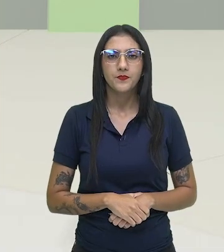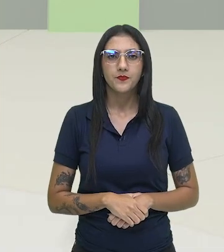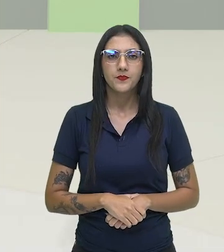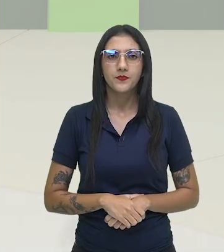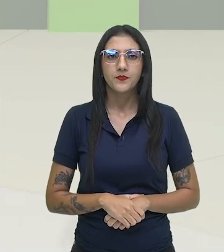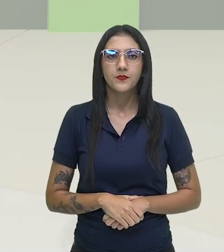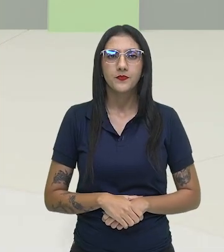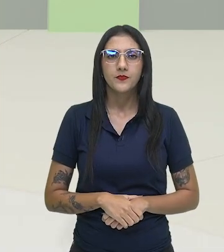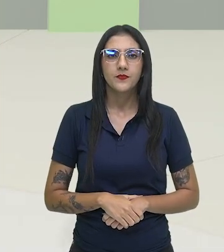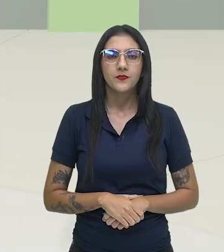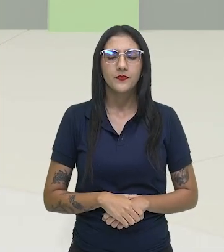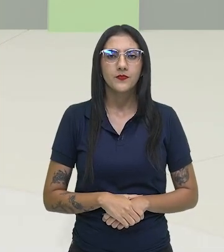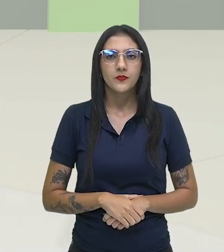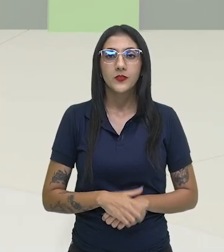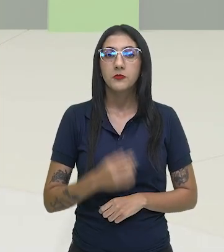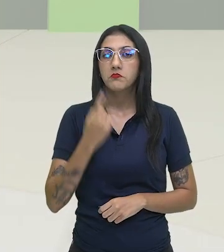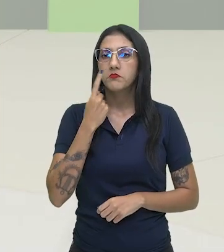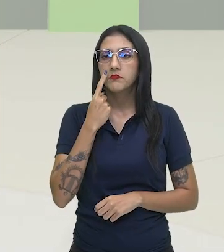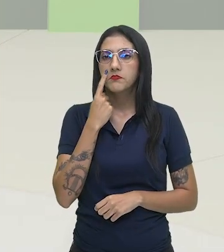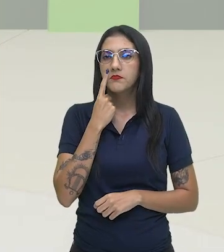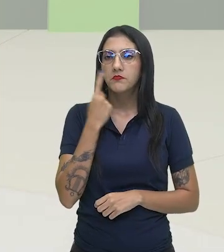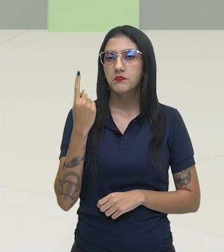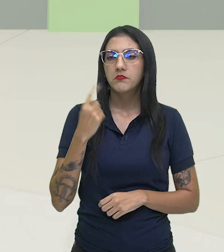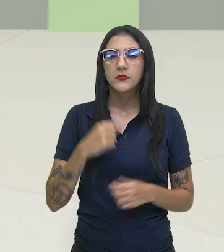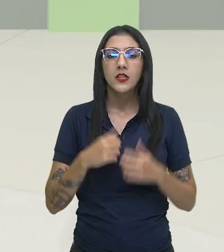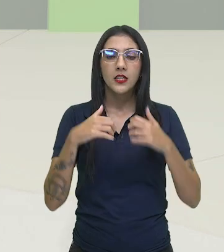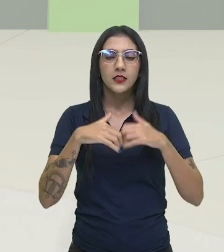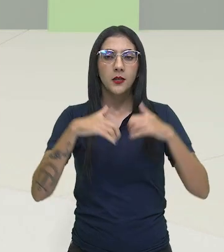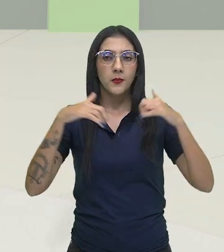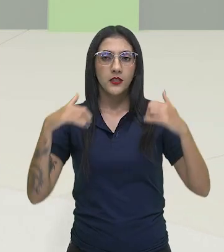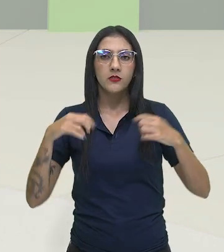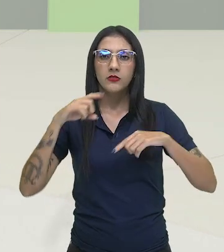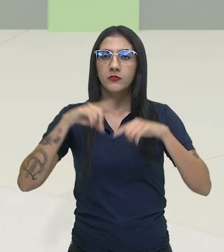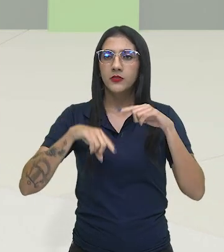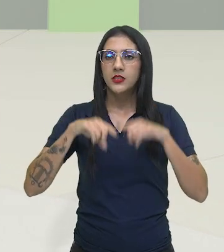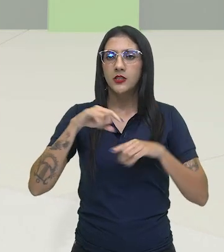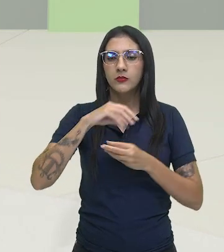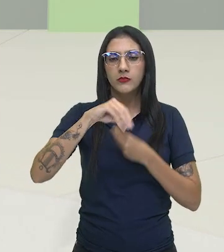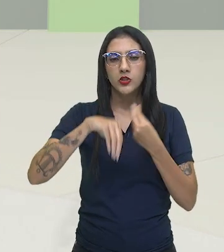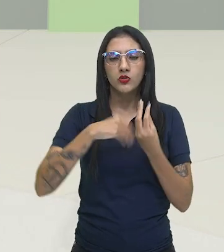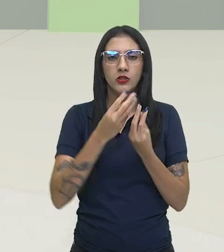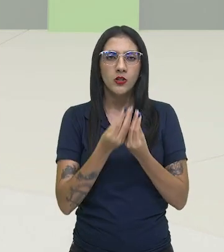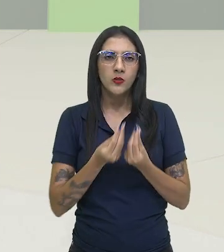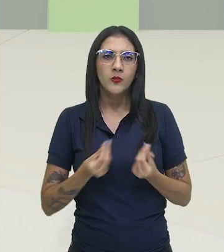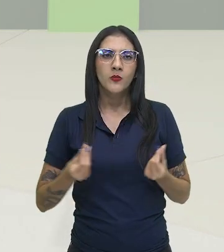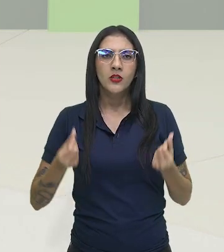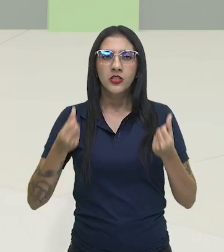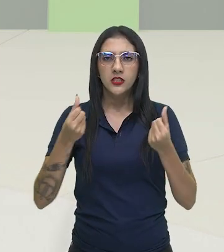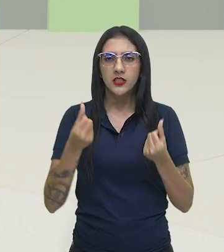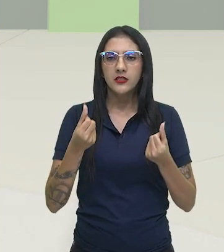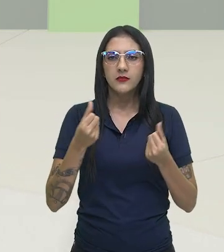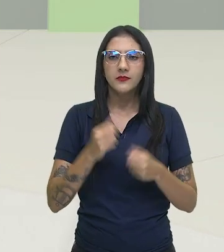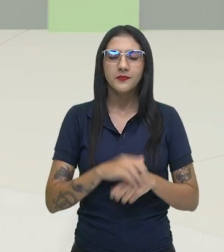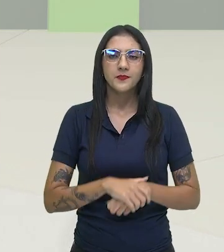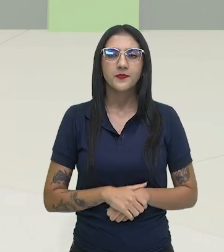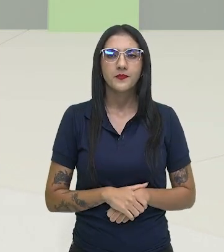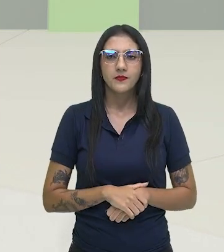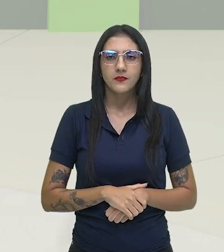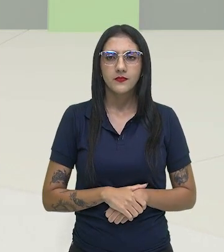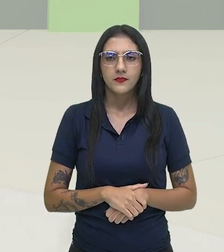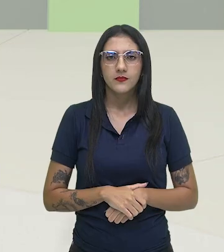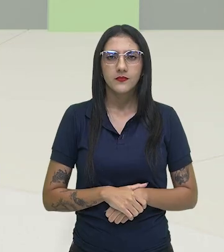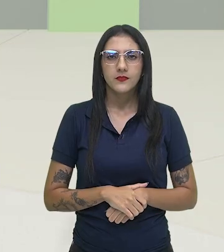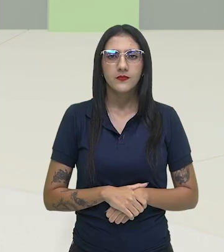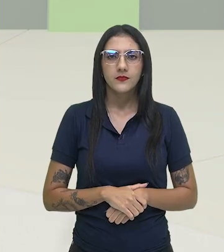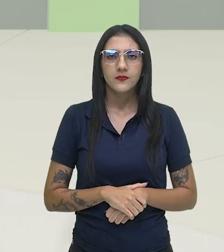exemplo de separação de misturas homogêneas, que é uma separação, é